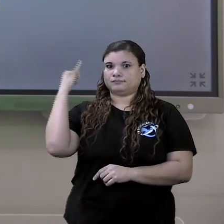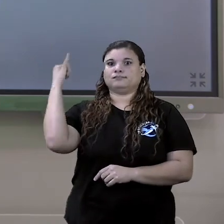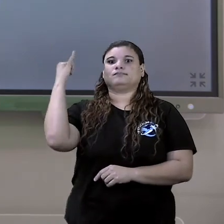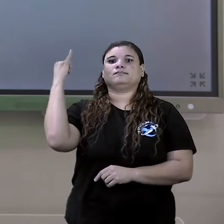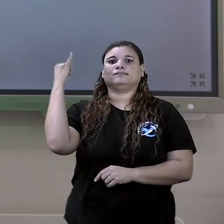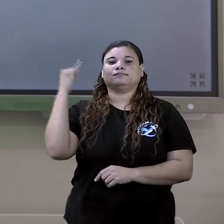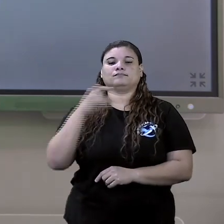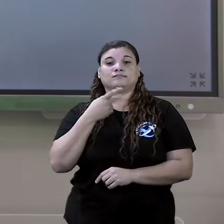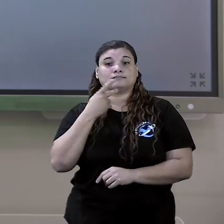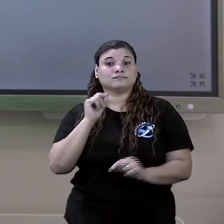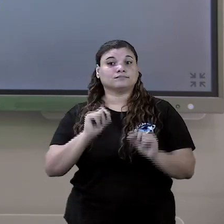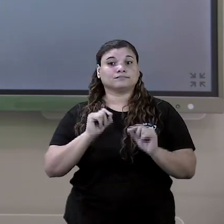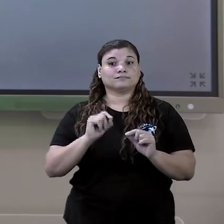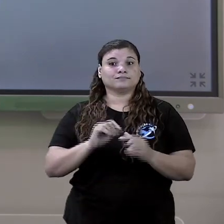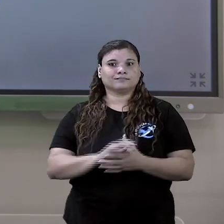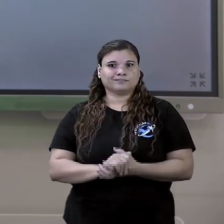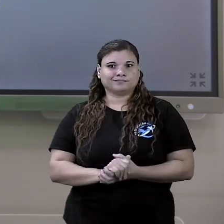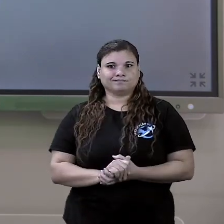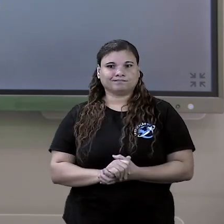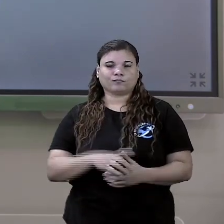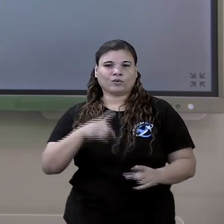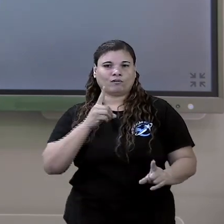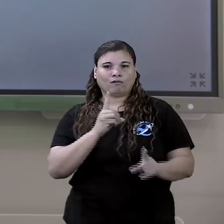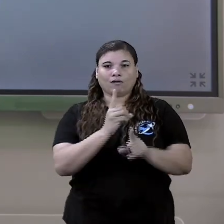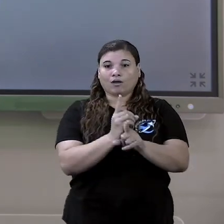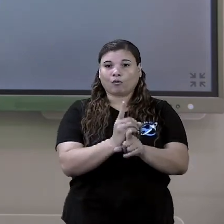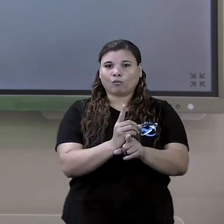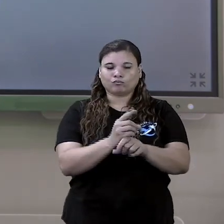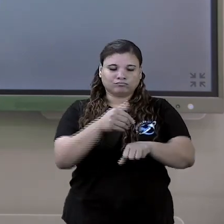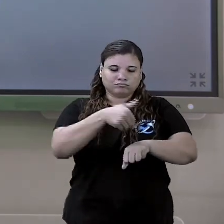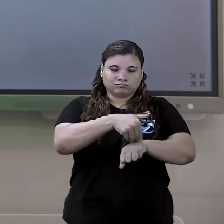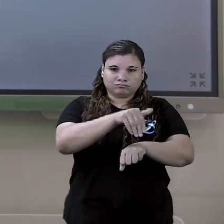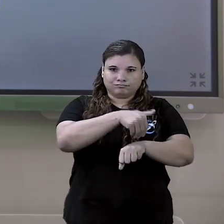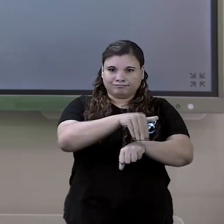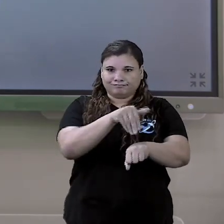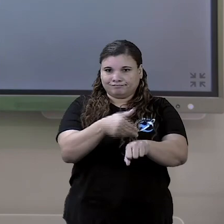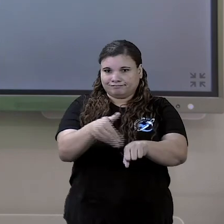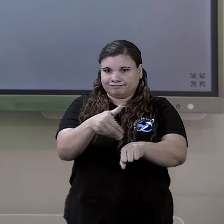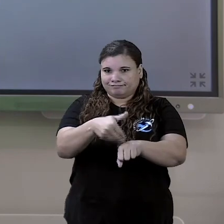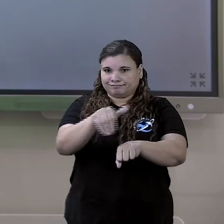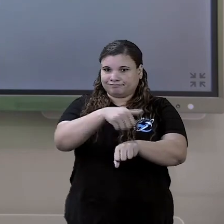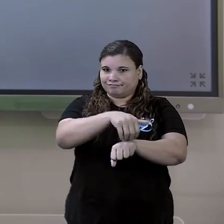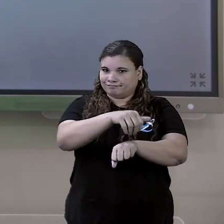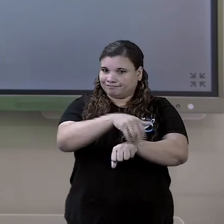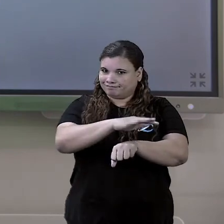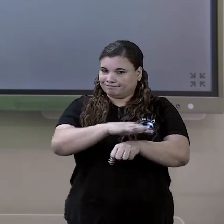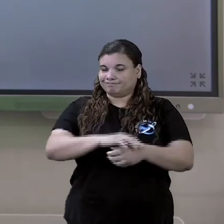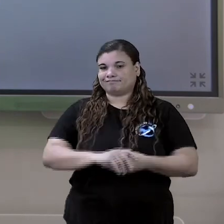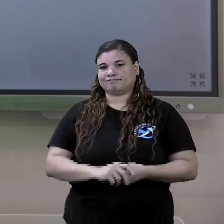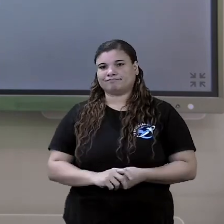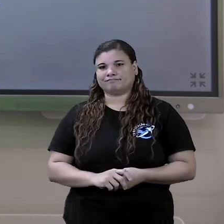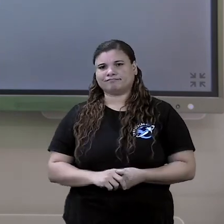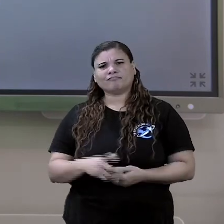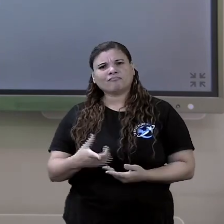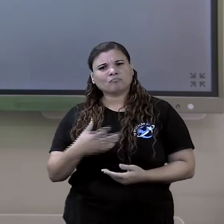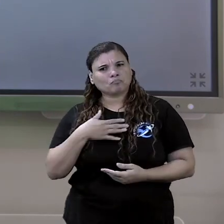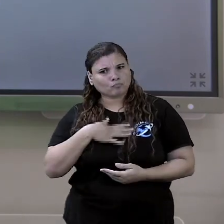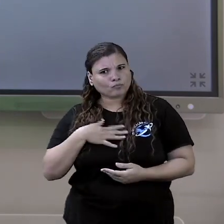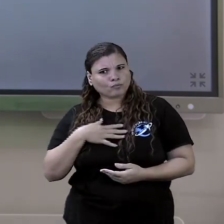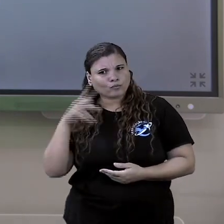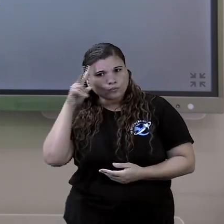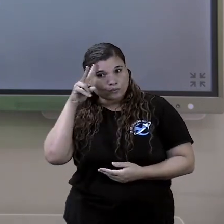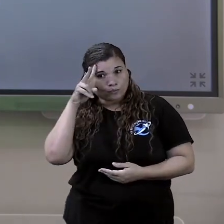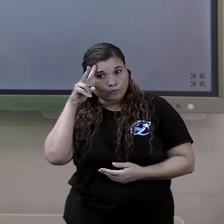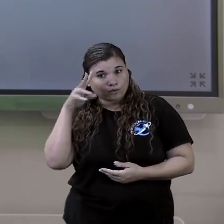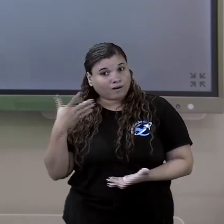achados arqueológicos, que nós acabamos de conhecer na nossa aula. Gostou da história? Então,